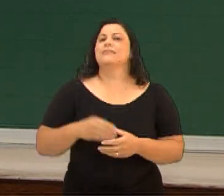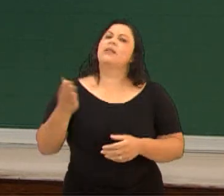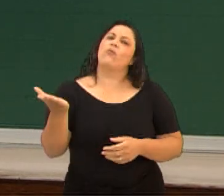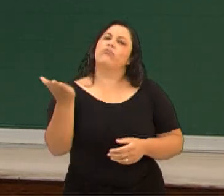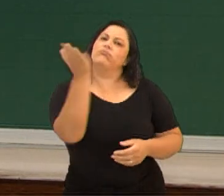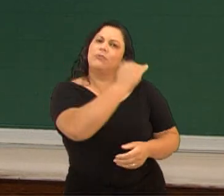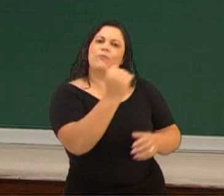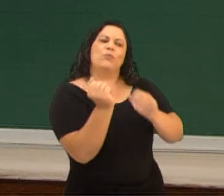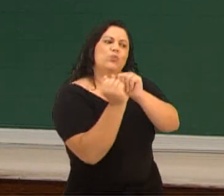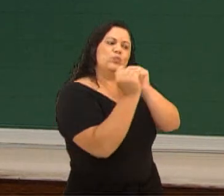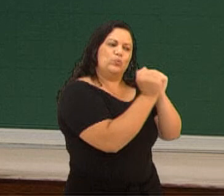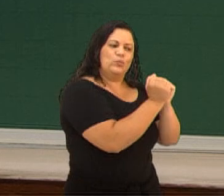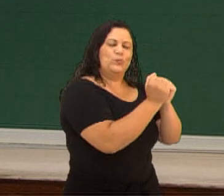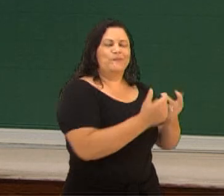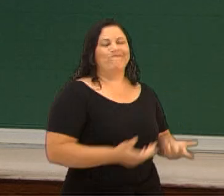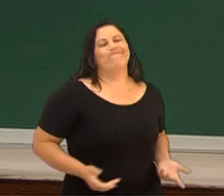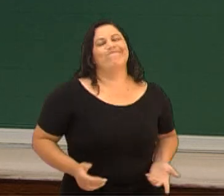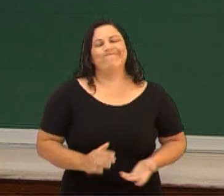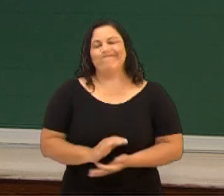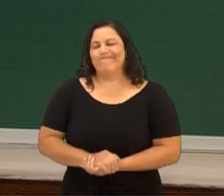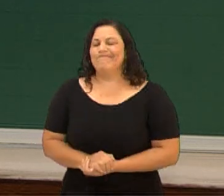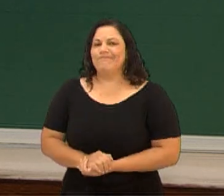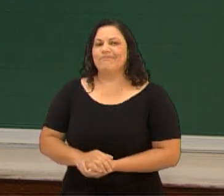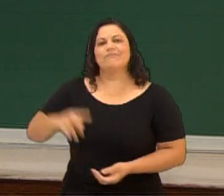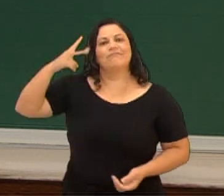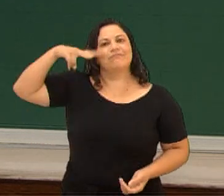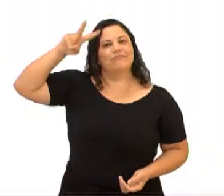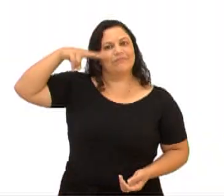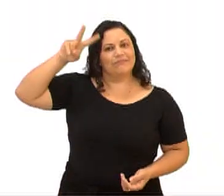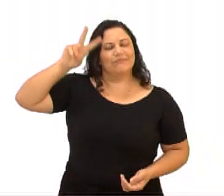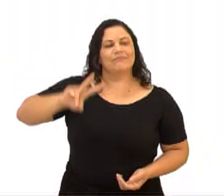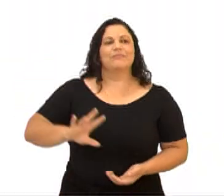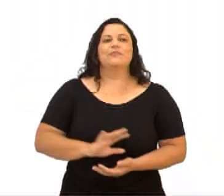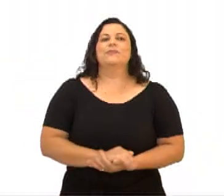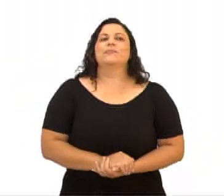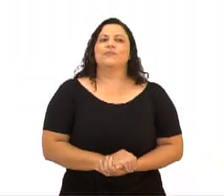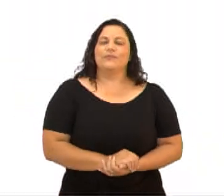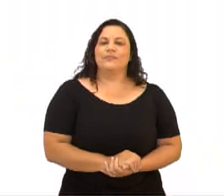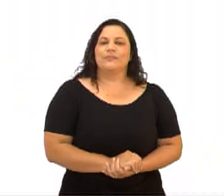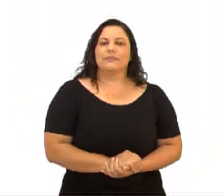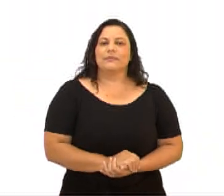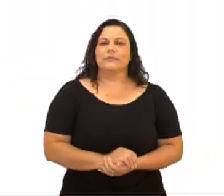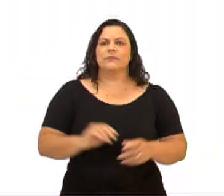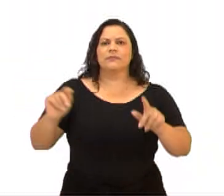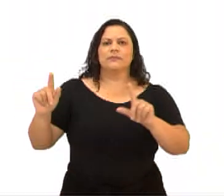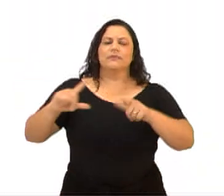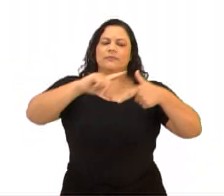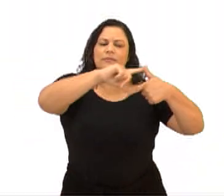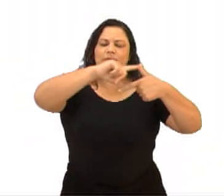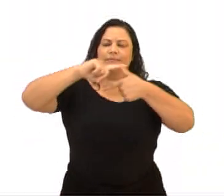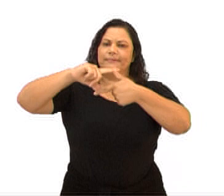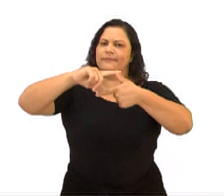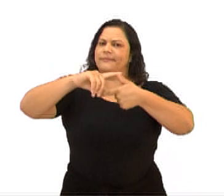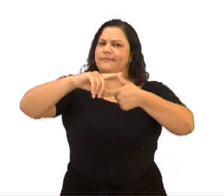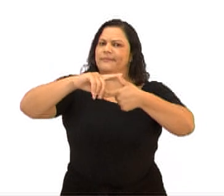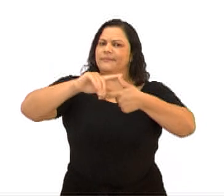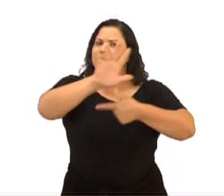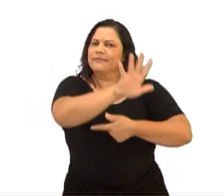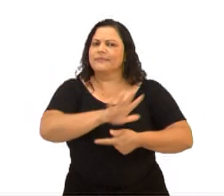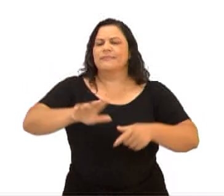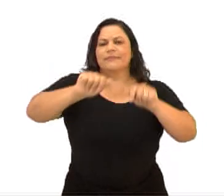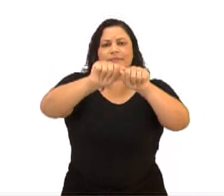prof. Vamos relembrar. Relembrando a área do retângulo. Aqui nós